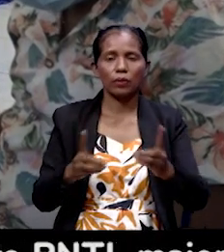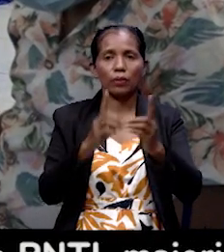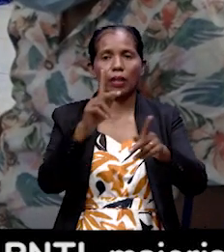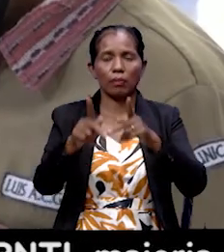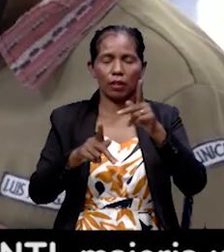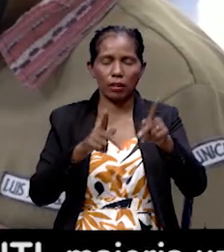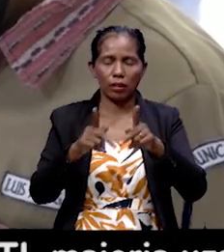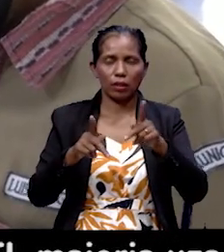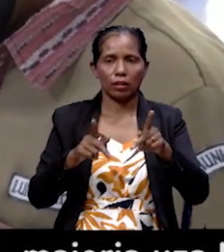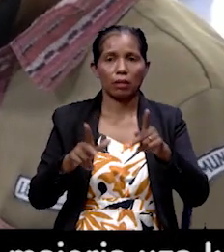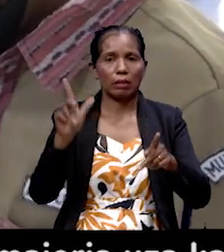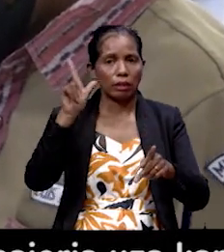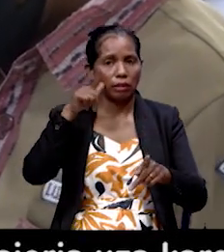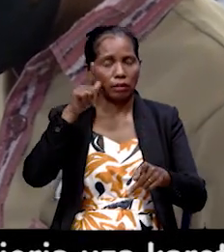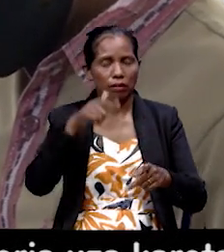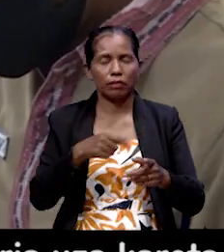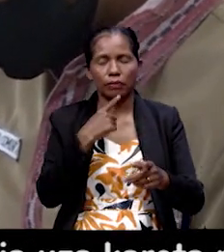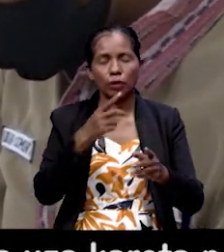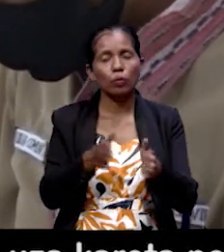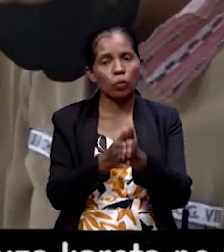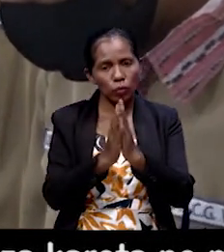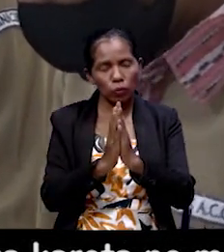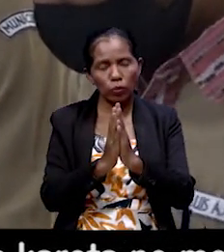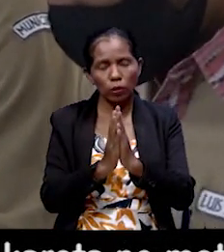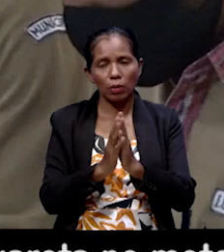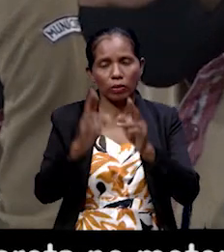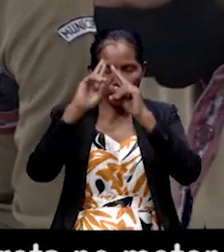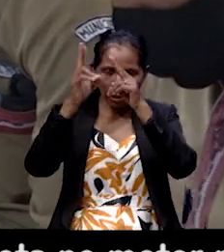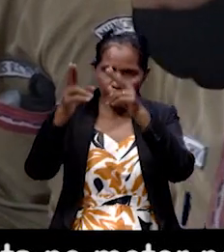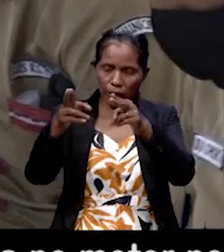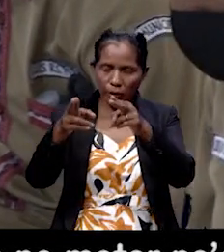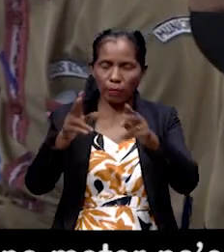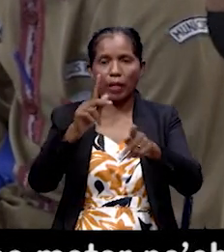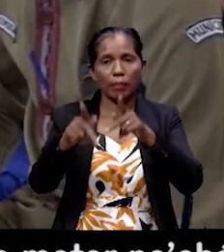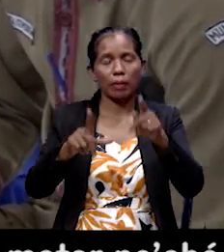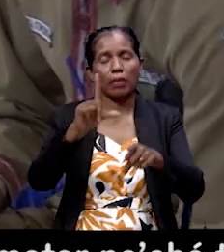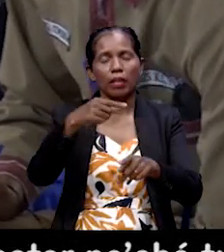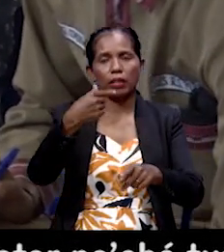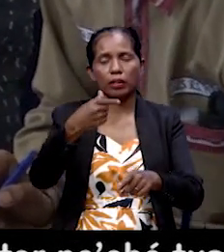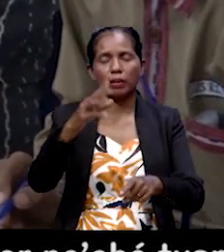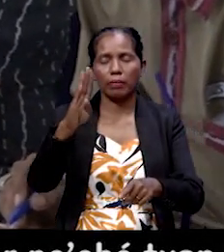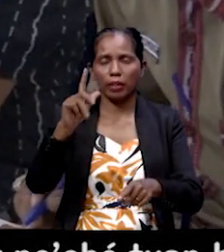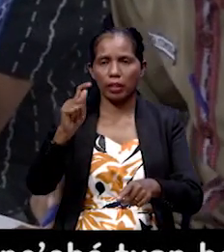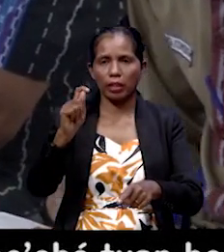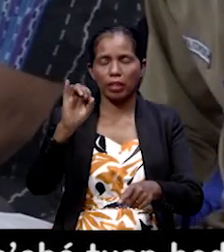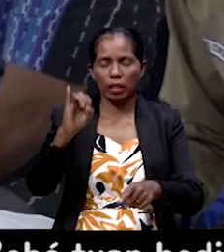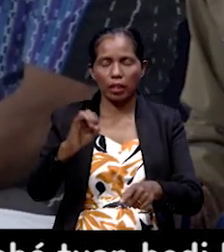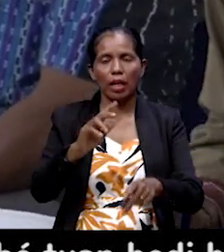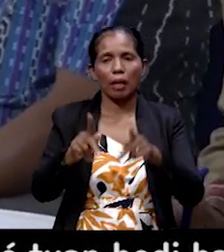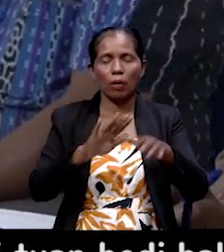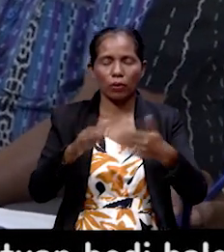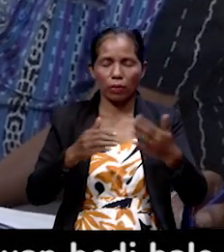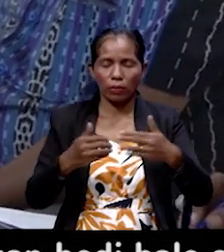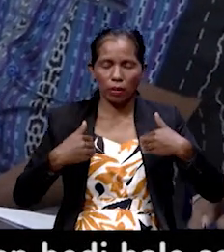sua comunidade atu respeita no considera comunidade LGBT, tamba iha lei inan considera ema hotu-hotu iha direito no